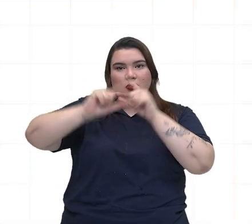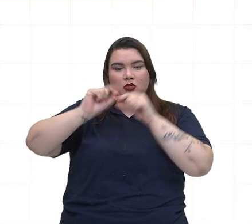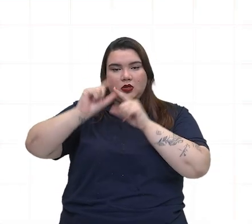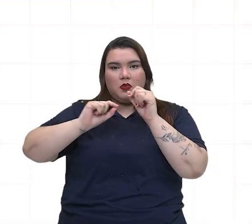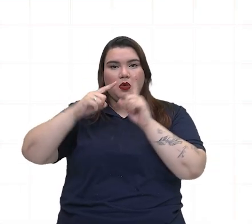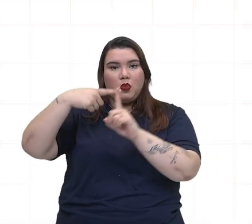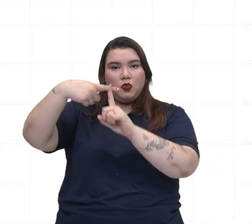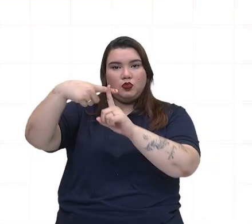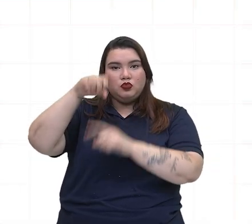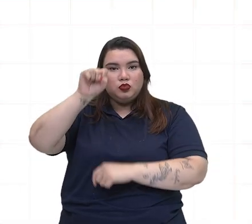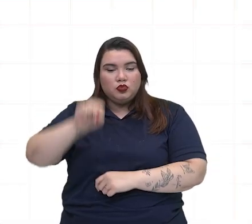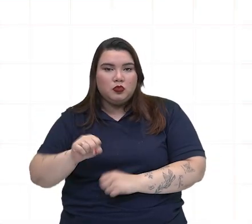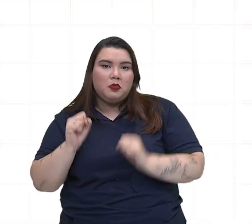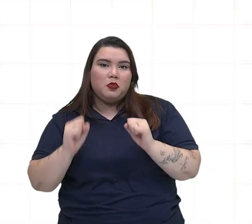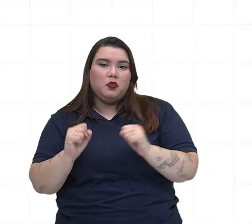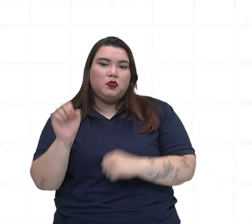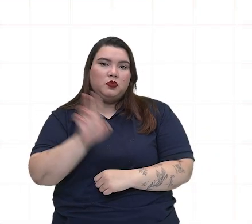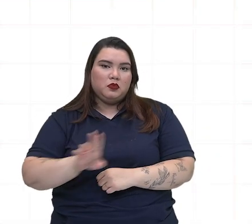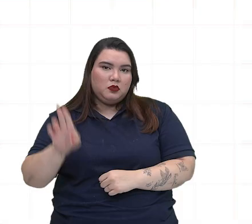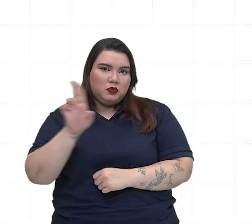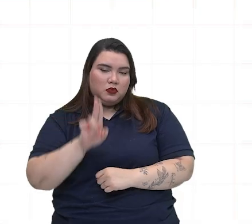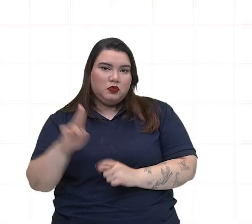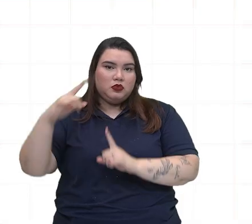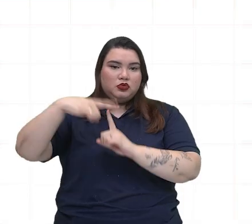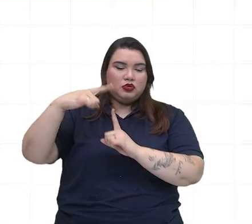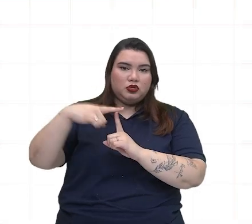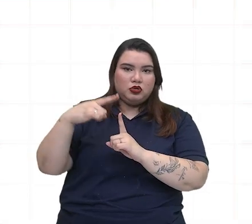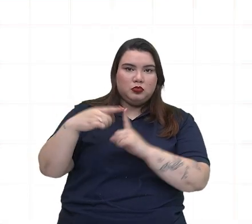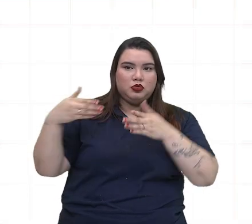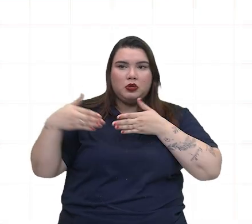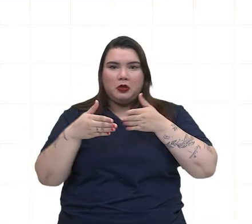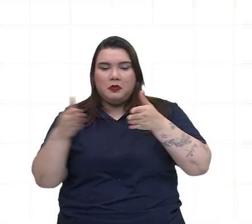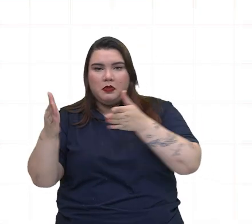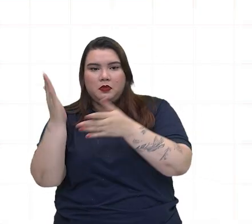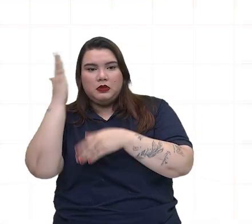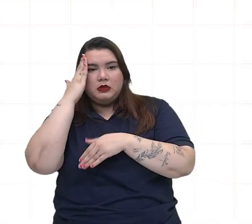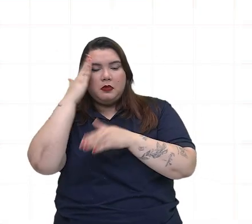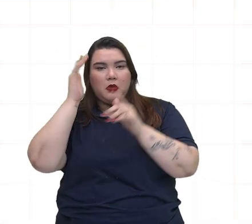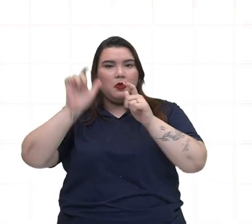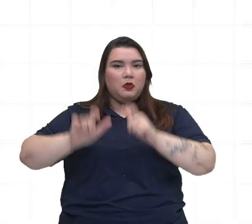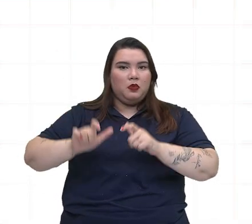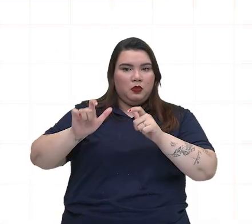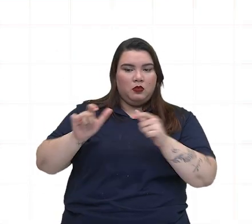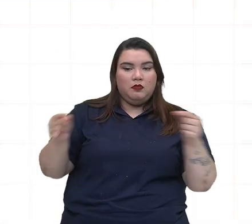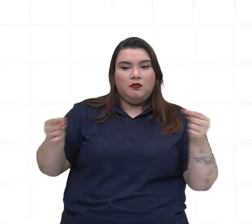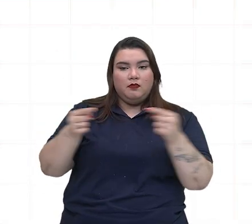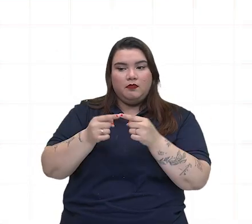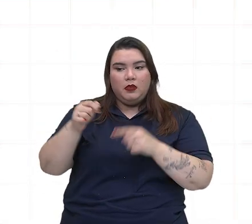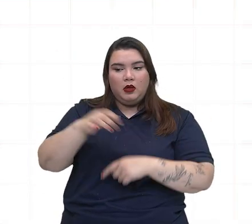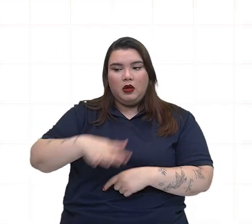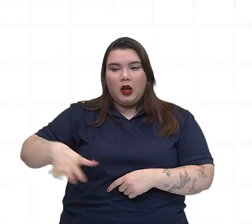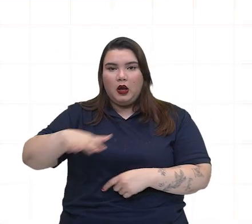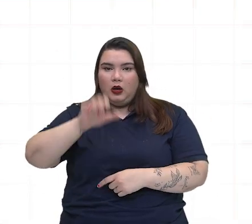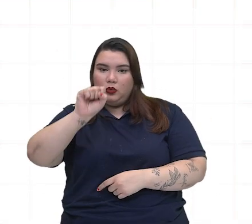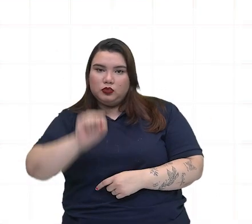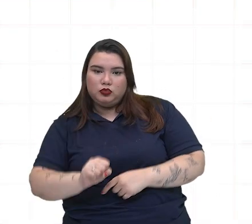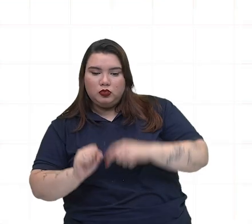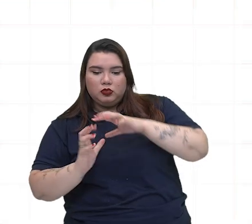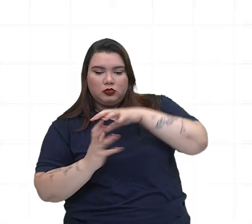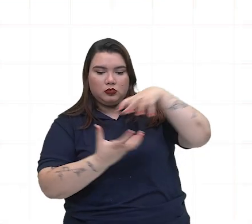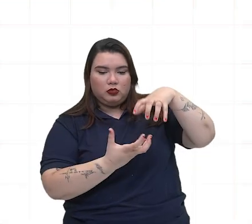ser muito utilizado, né, como meio de orientação no hemisfério